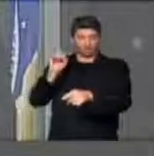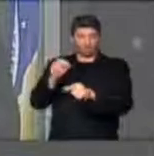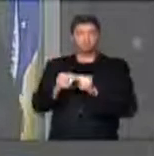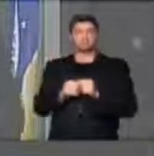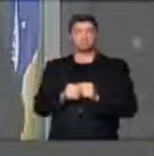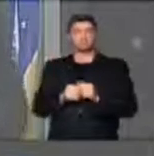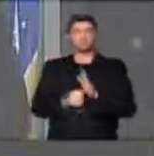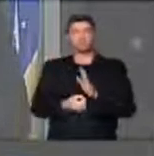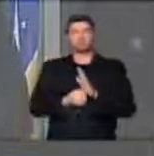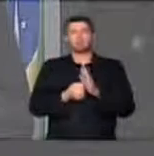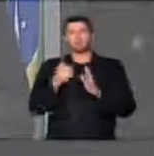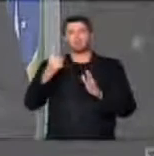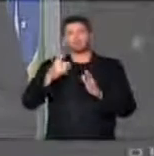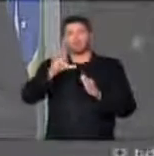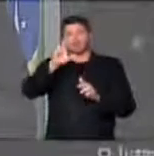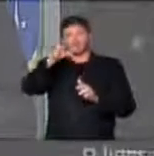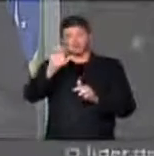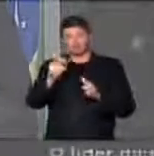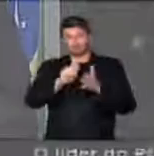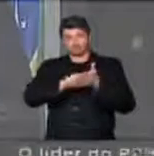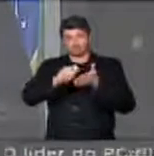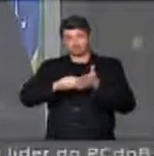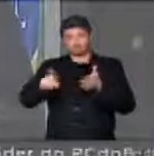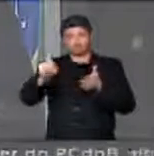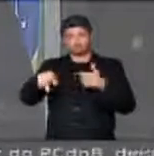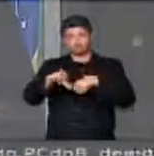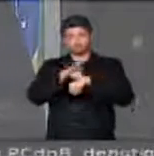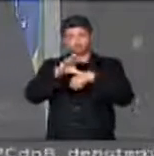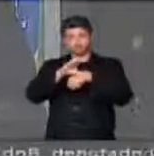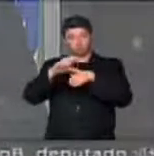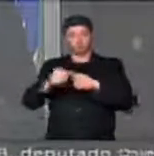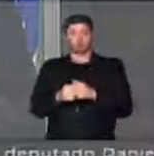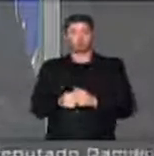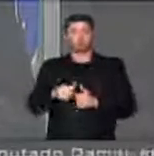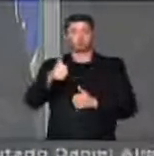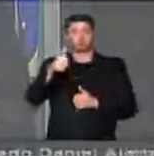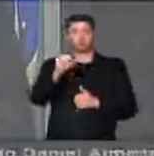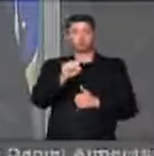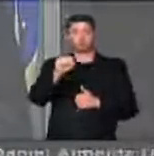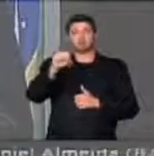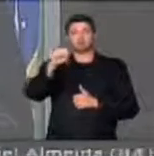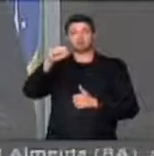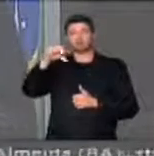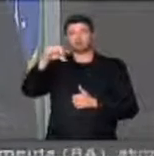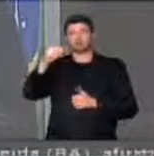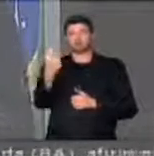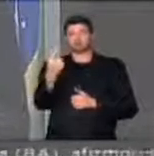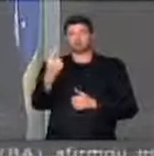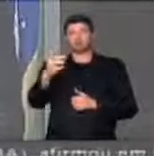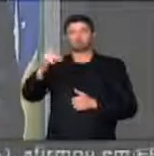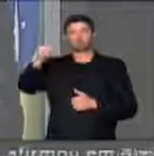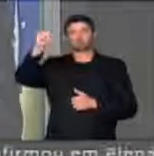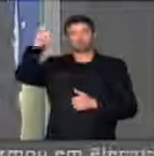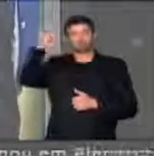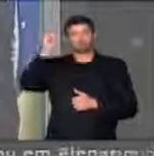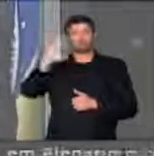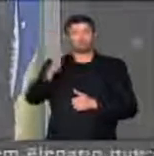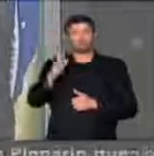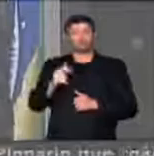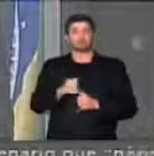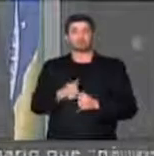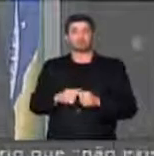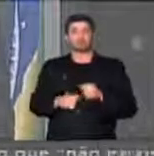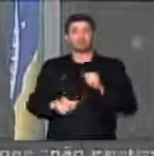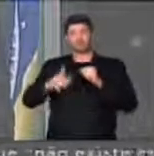vez em que o crime de responsabilidade está escrito foi na nossa Constituição de 1891. E o que